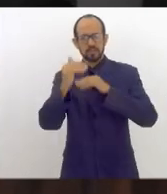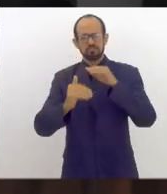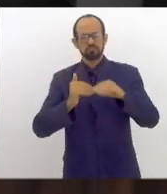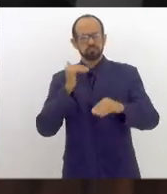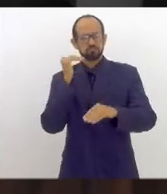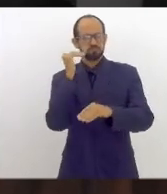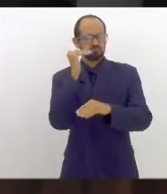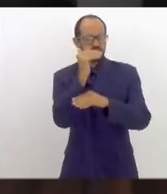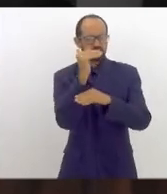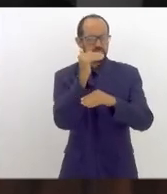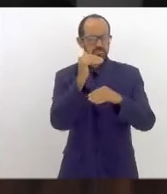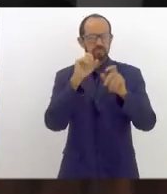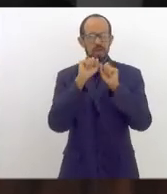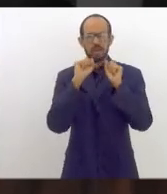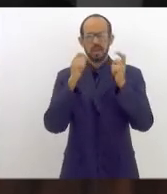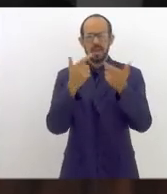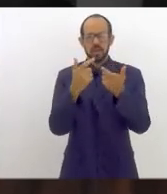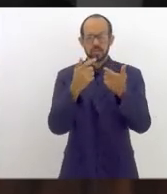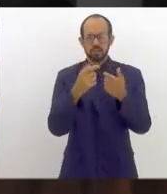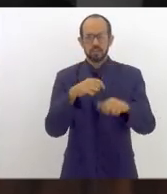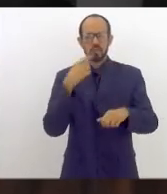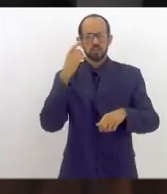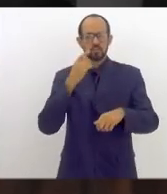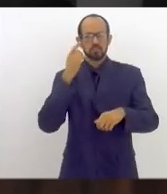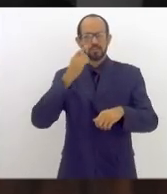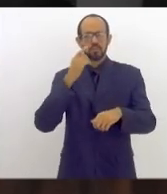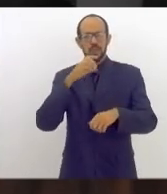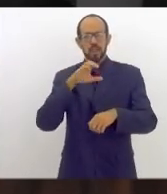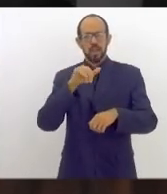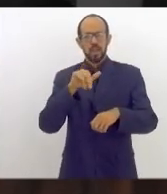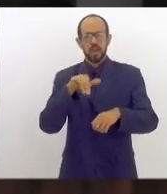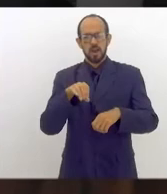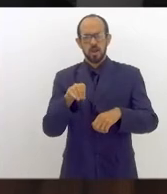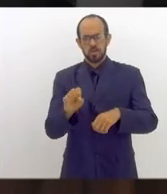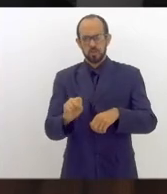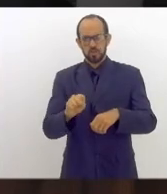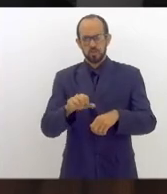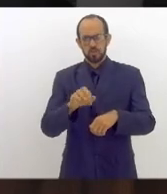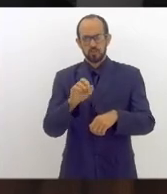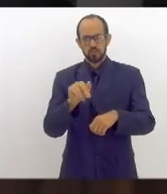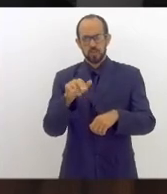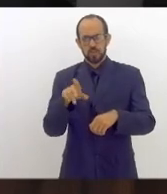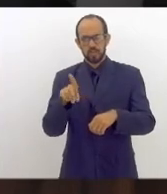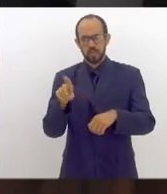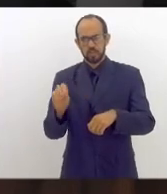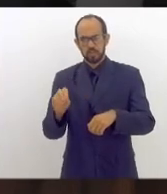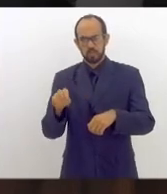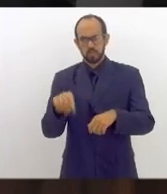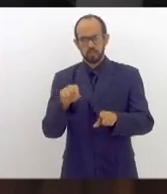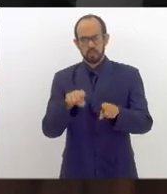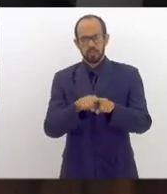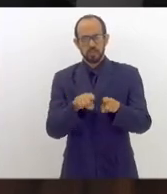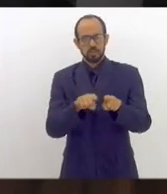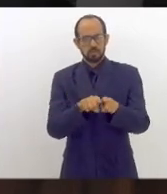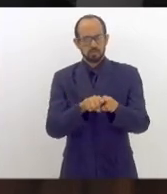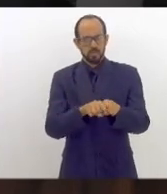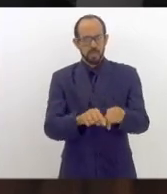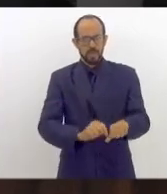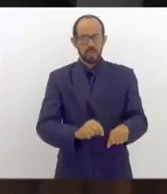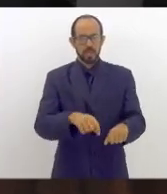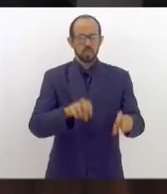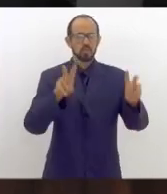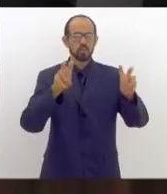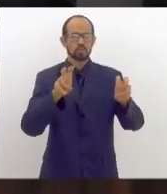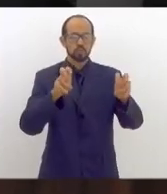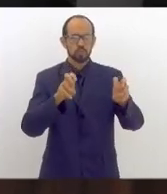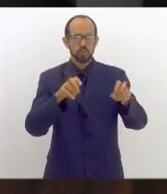ao desembargadores Carlos Santos de Oliveira e Fernando Antônio de Almeida e o título de benamere do Estado do Rio de